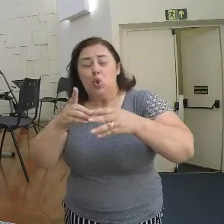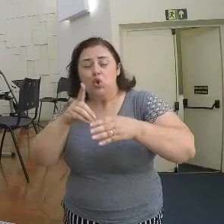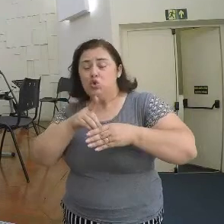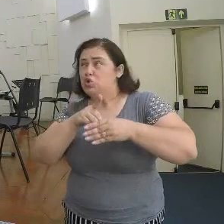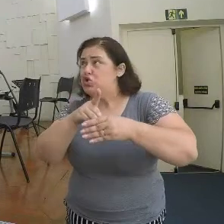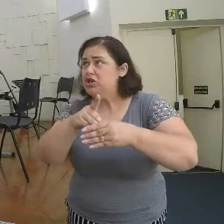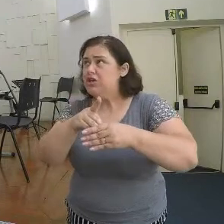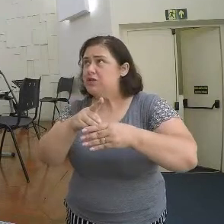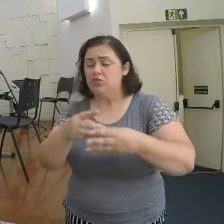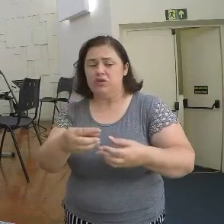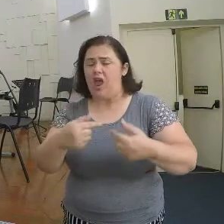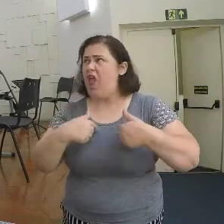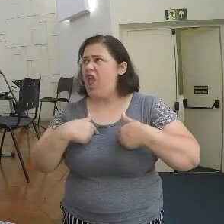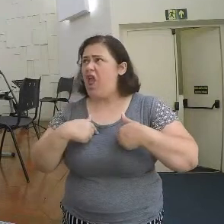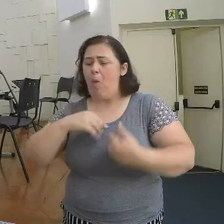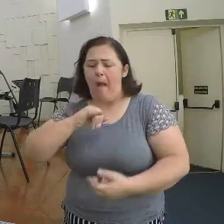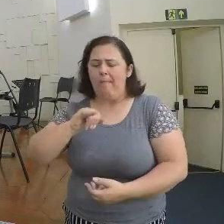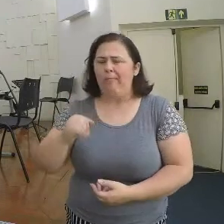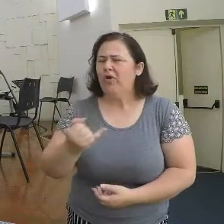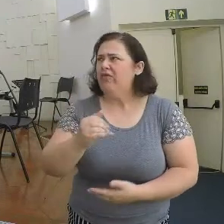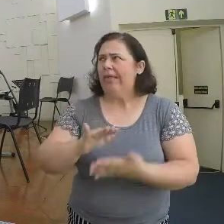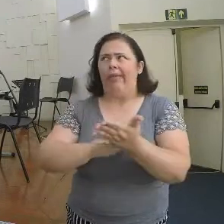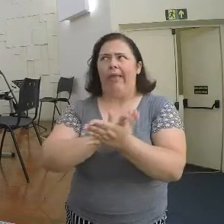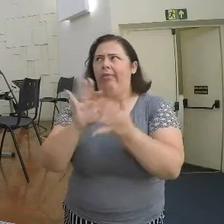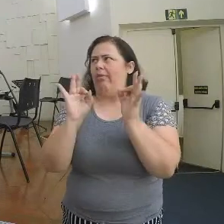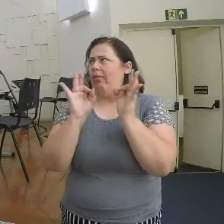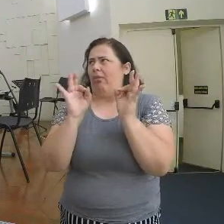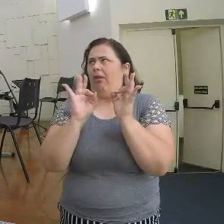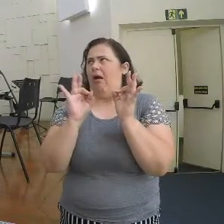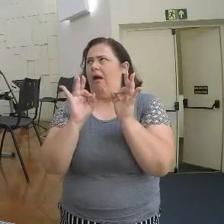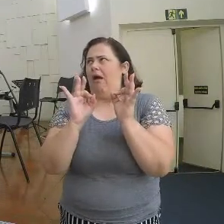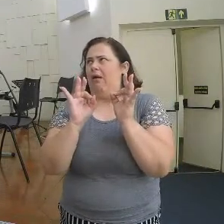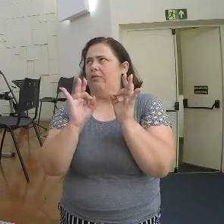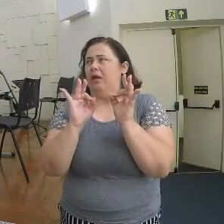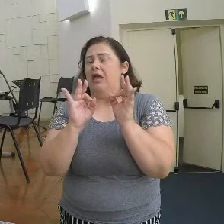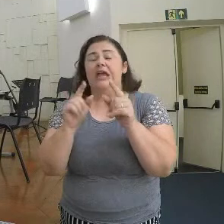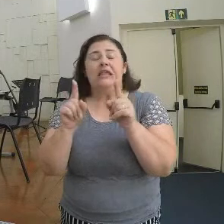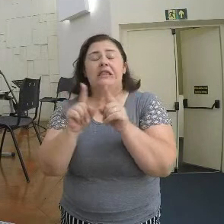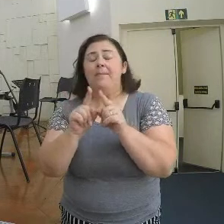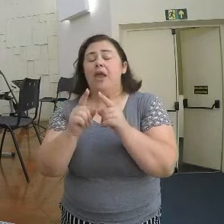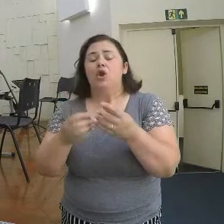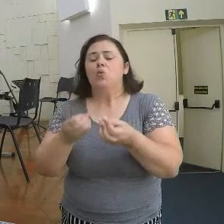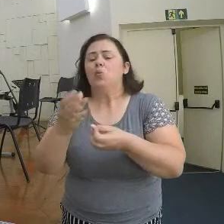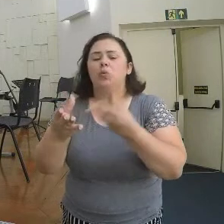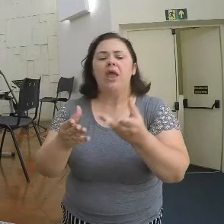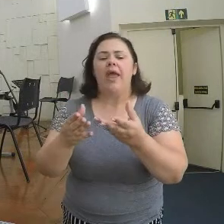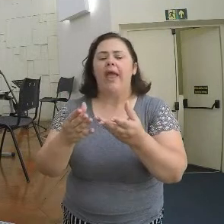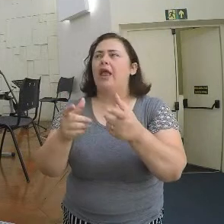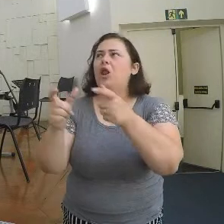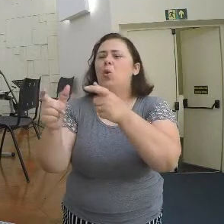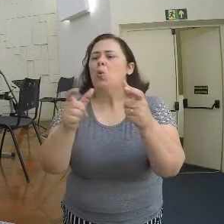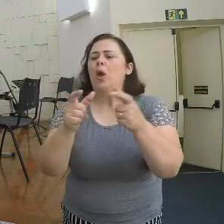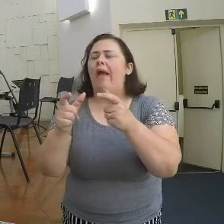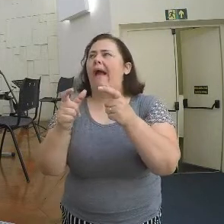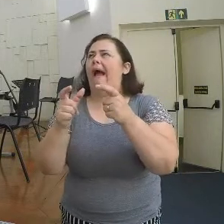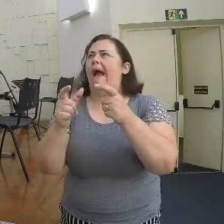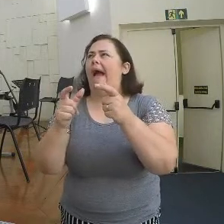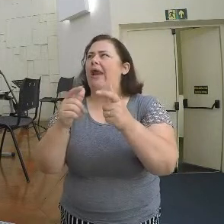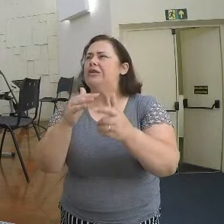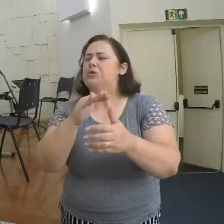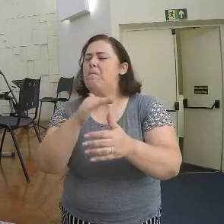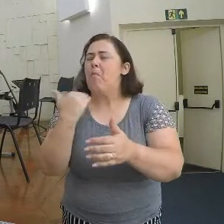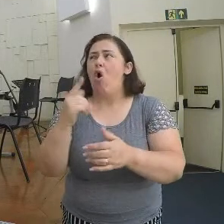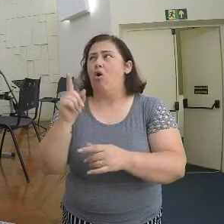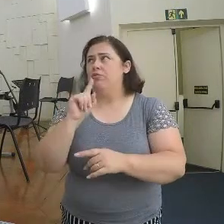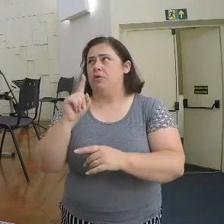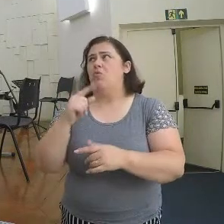no meu luto, e deles nada tirei estando imundo, nem deles dei para a casa de algum morto. Obedeci à voz do